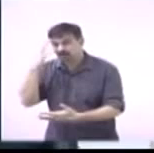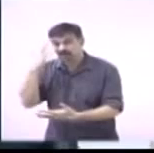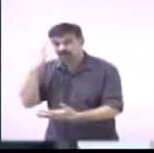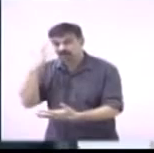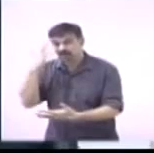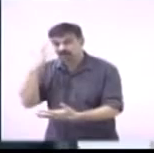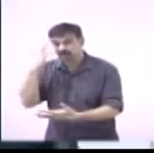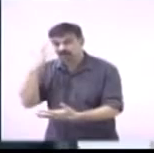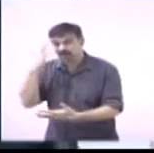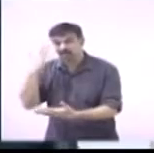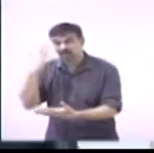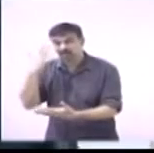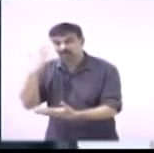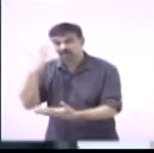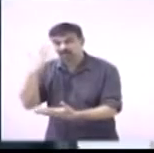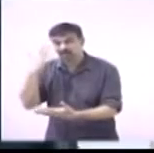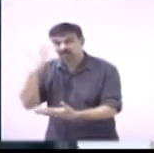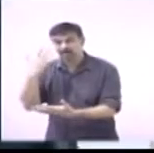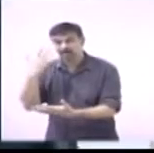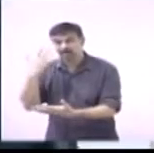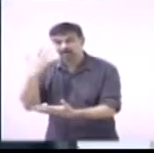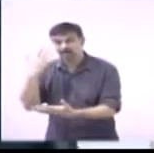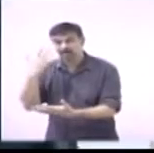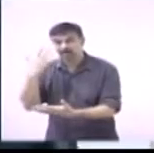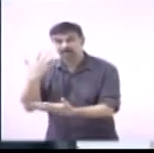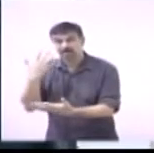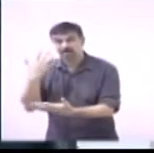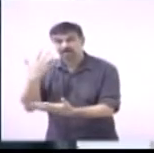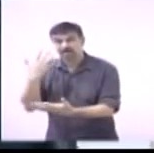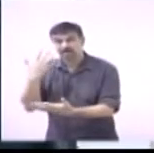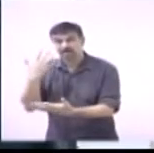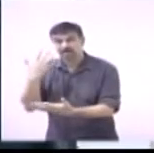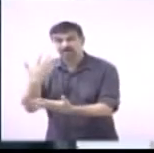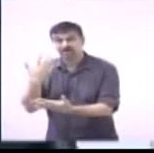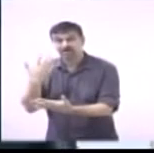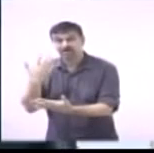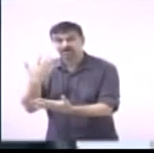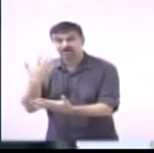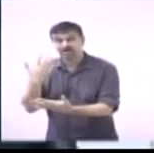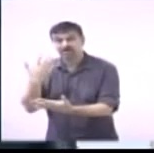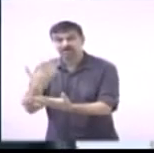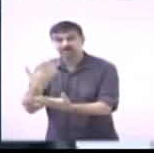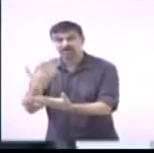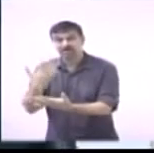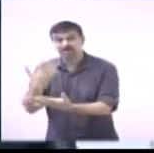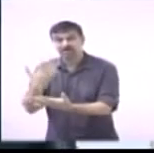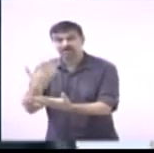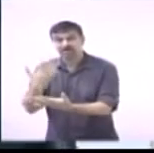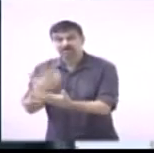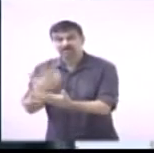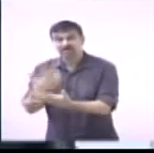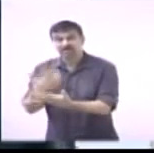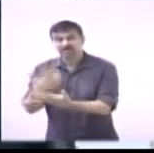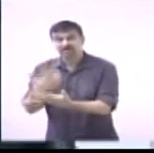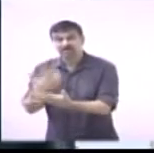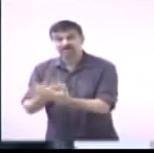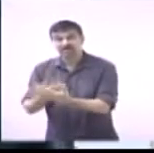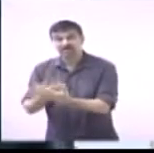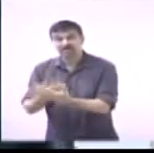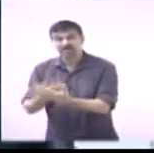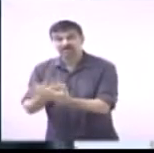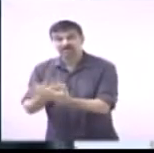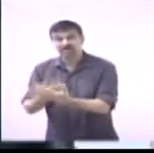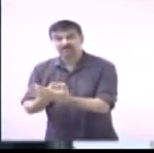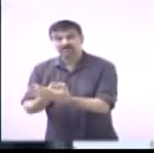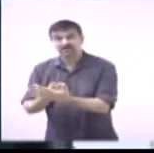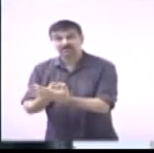achei ainda mais fantástico. Existe uma manifestação do Papa Bento XVI, e ele realmente, esse Papa,